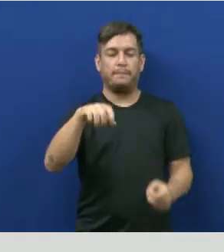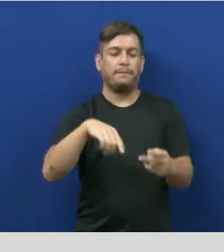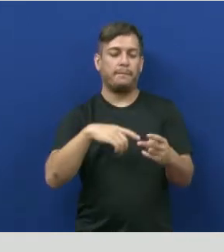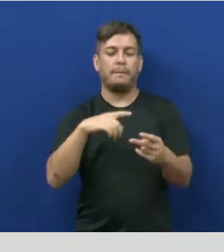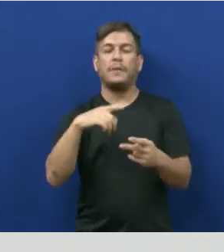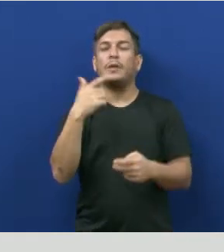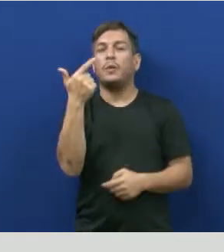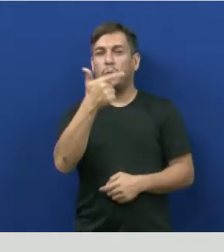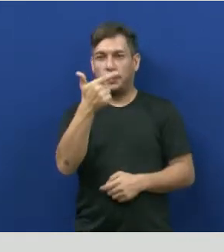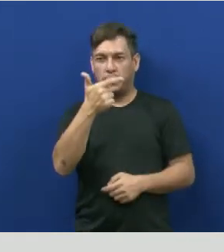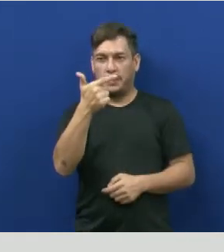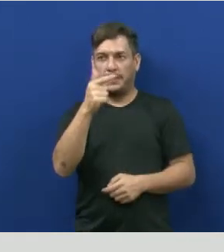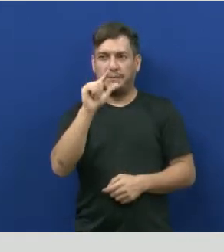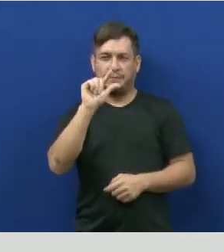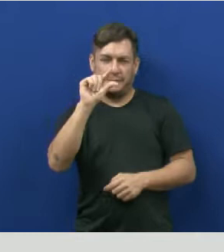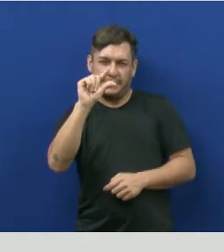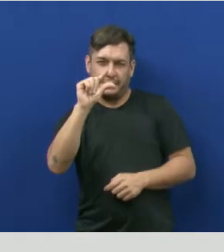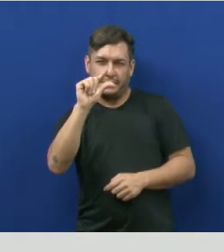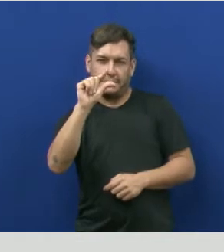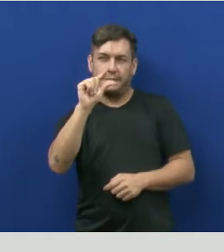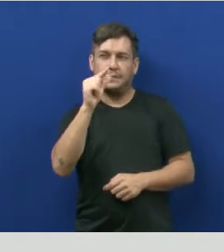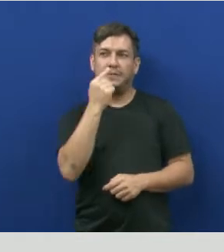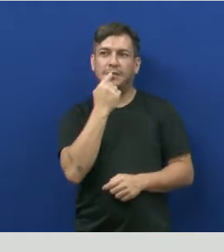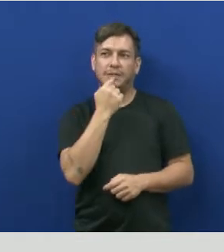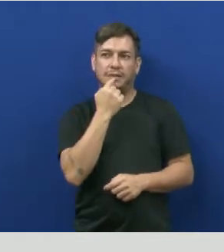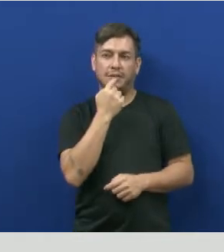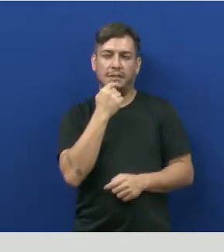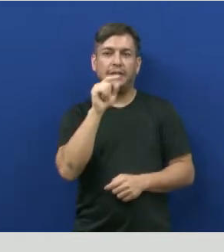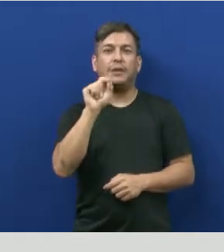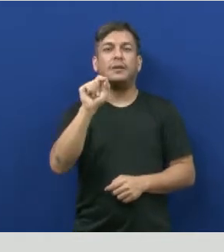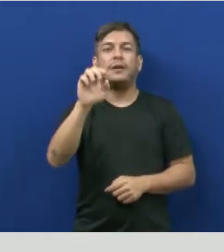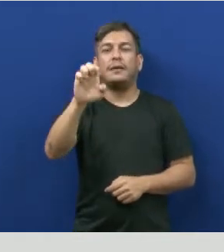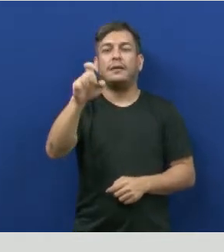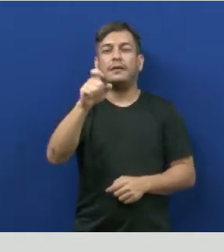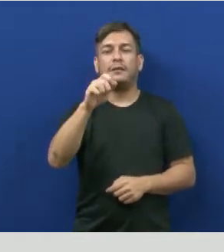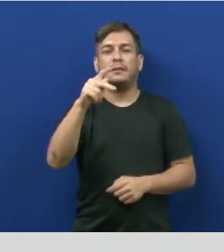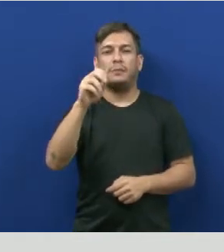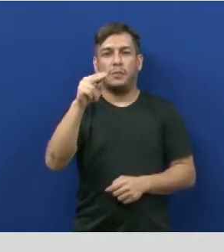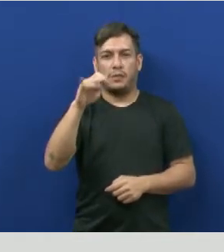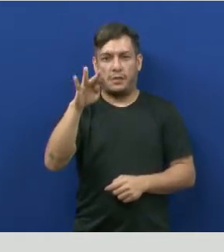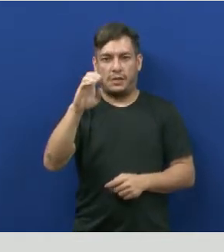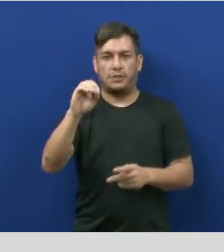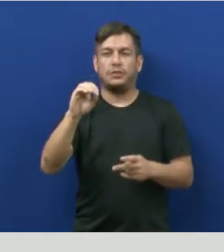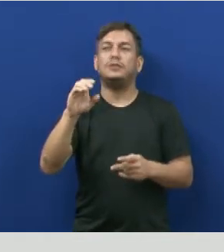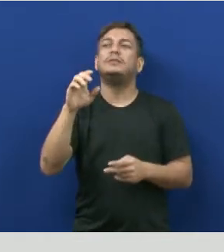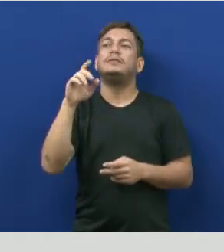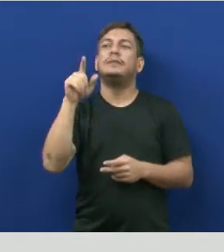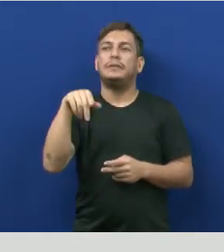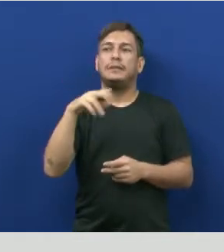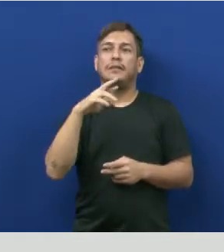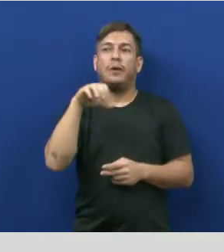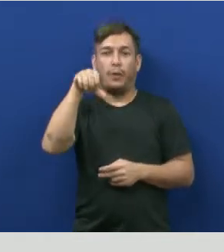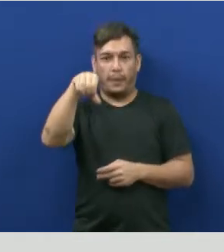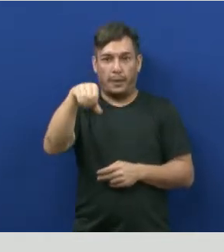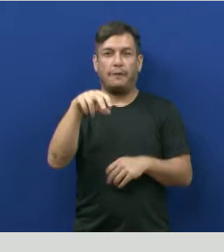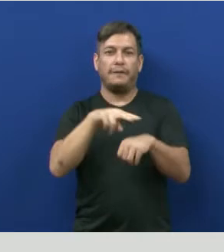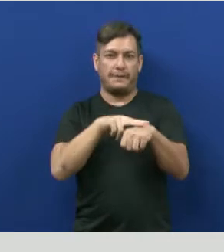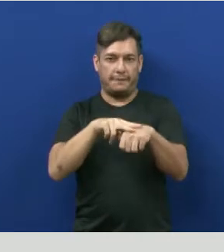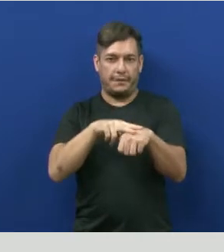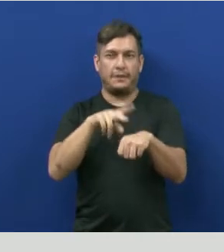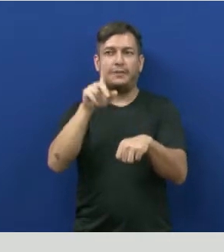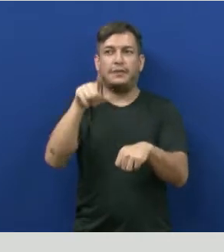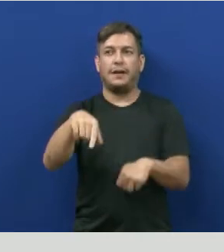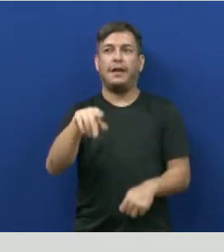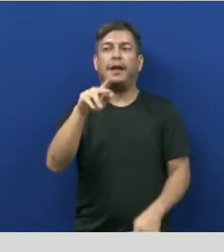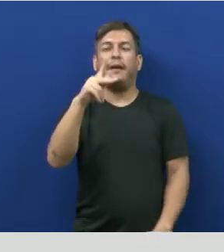2, pequenininho aí em cima, representa o expoente. E o resultado é a potência, no caso 9. Um